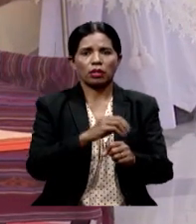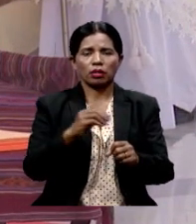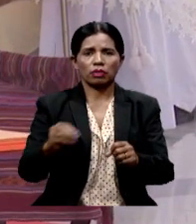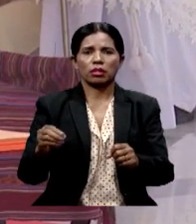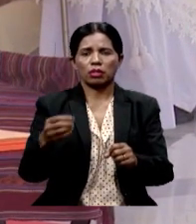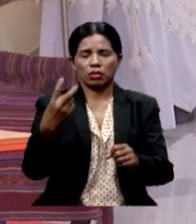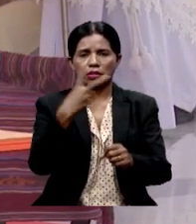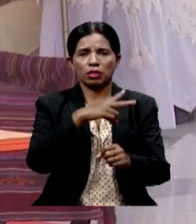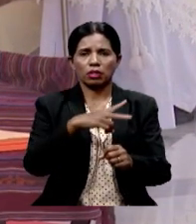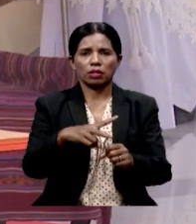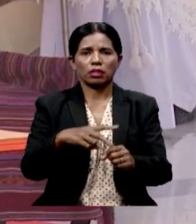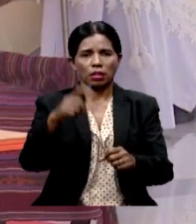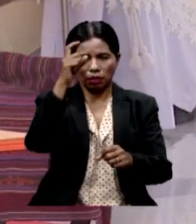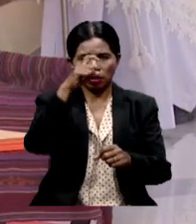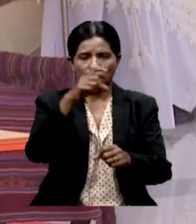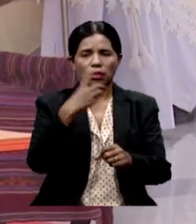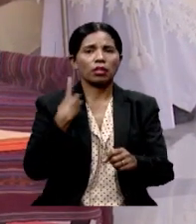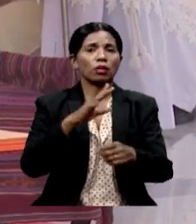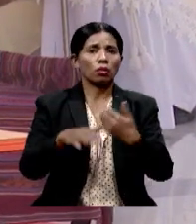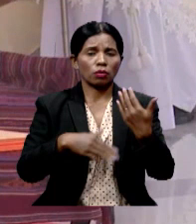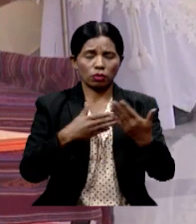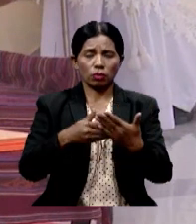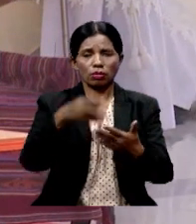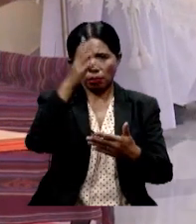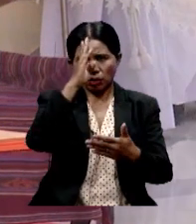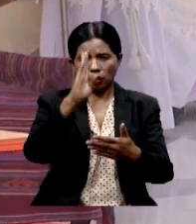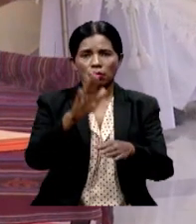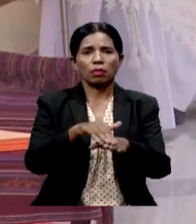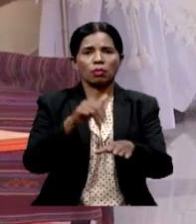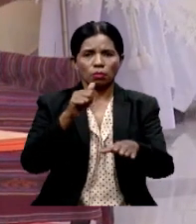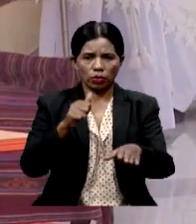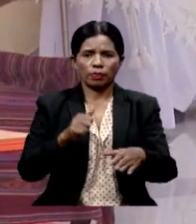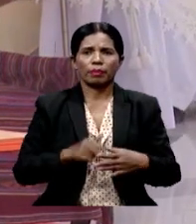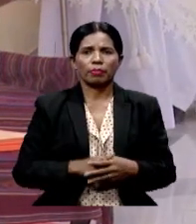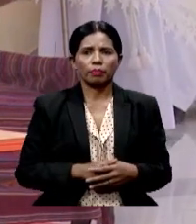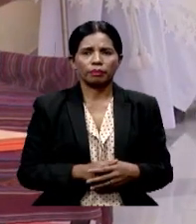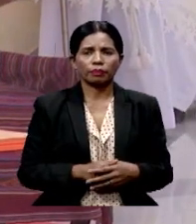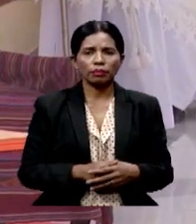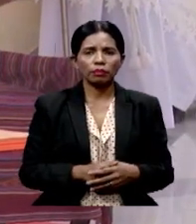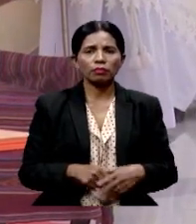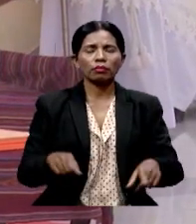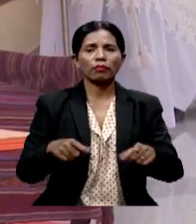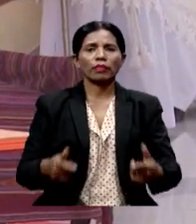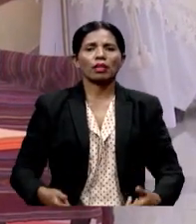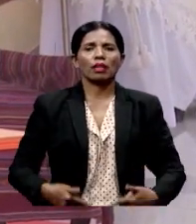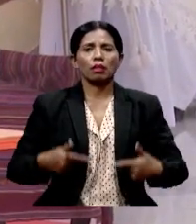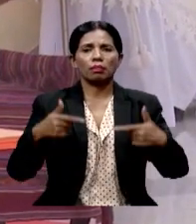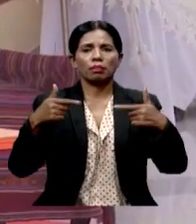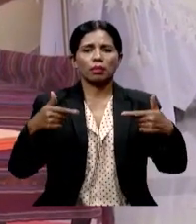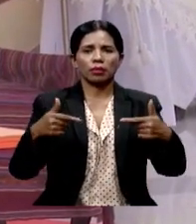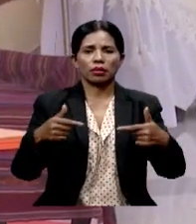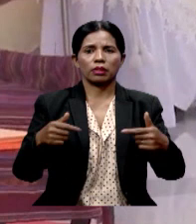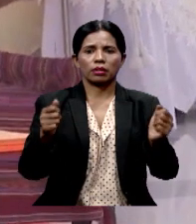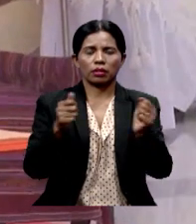vocação. No itahoto maroma bolo vocação comum. Mag atumores ia